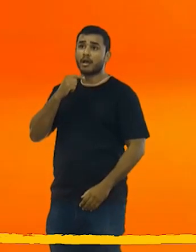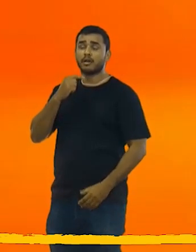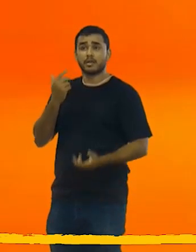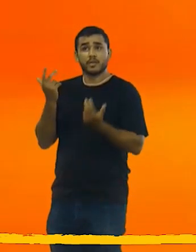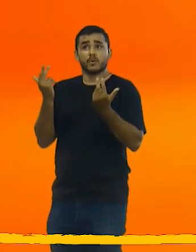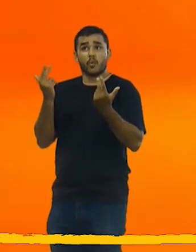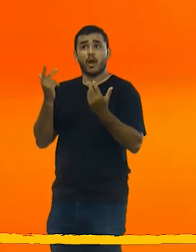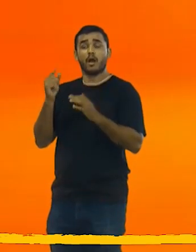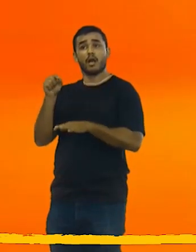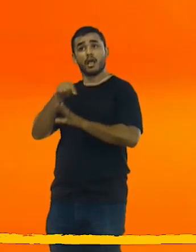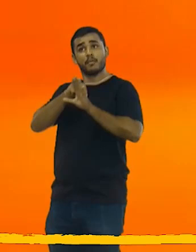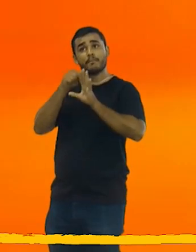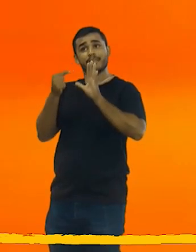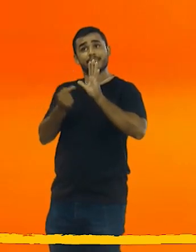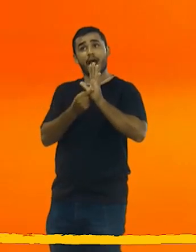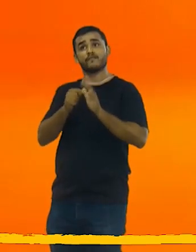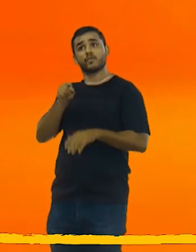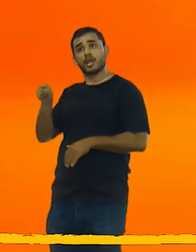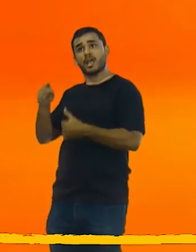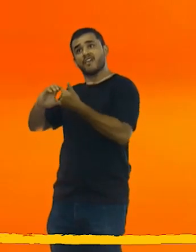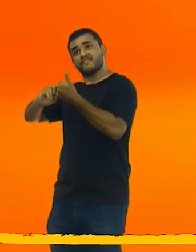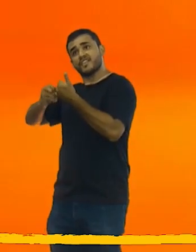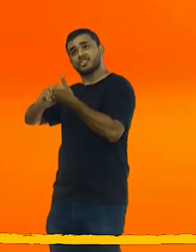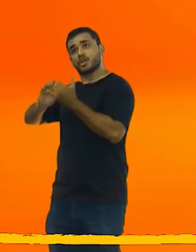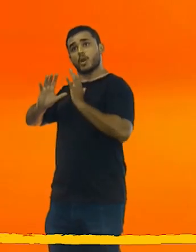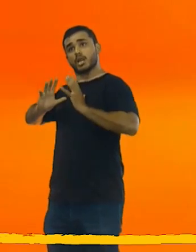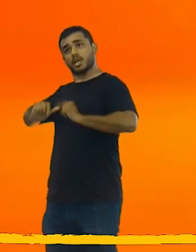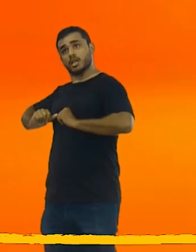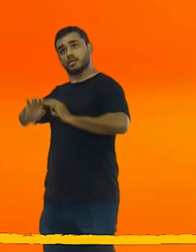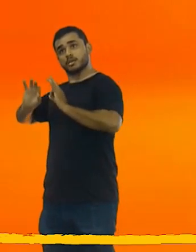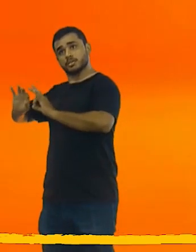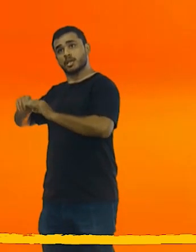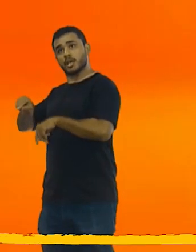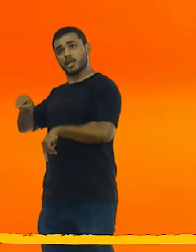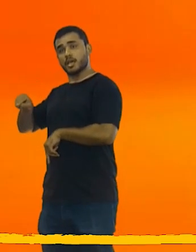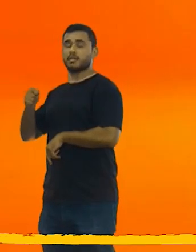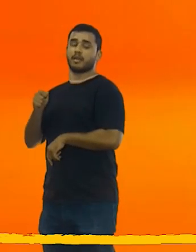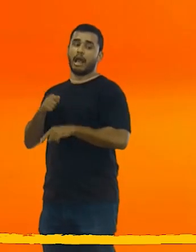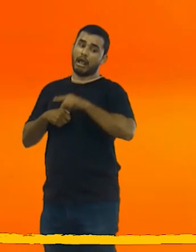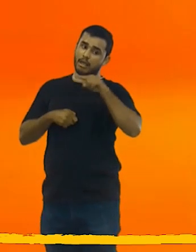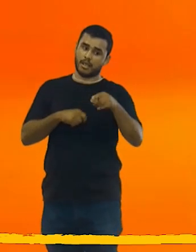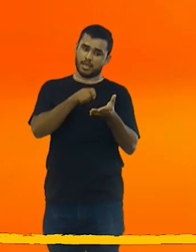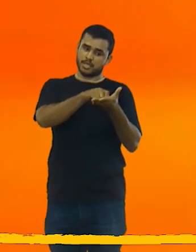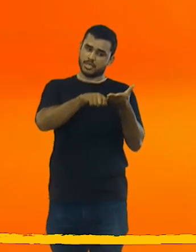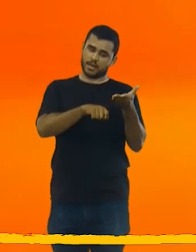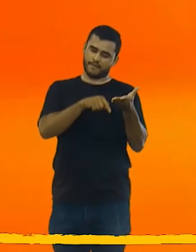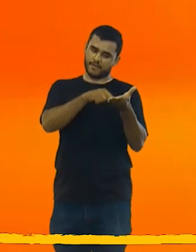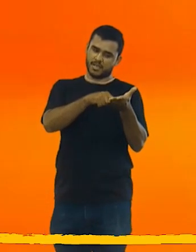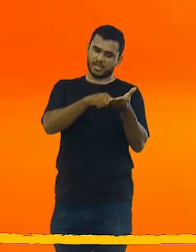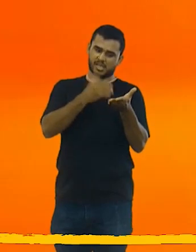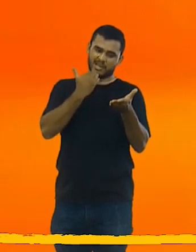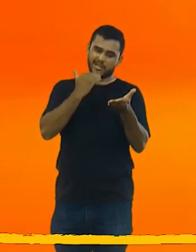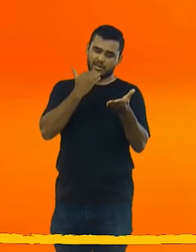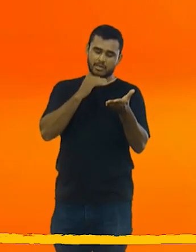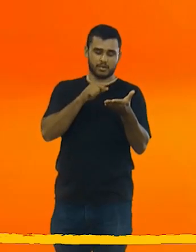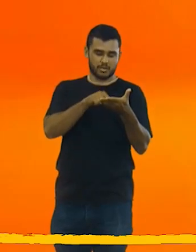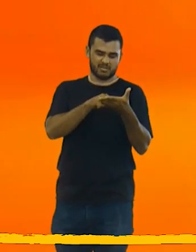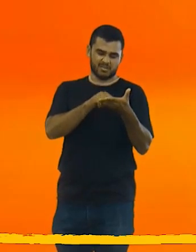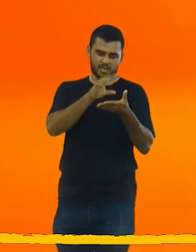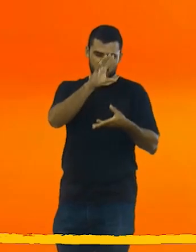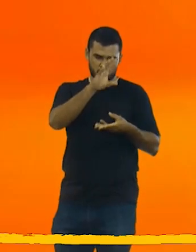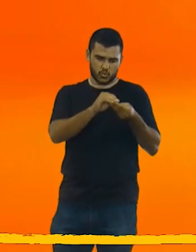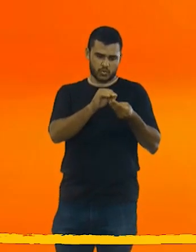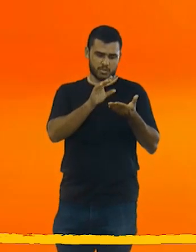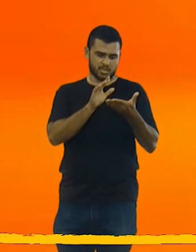que não precisa e levar para o fogo só o que está no fundo da panela decantado. Portanto, ao dizer isso,